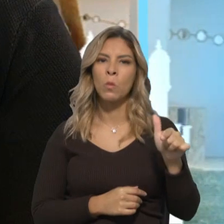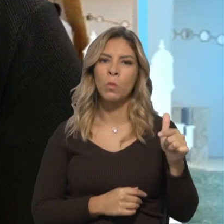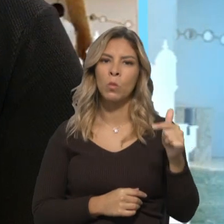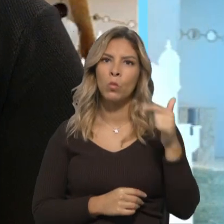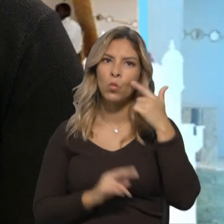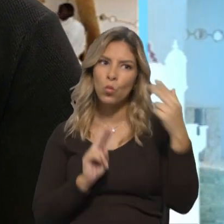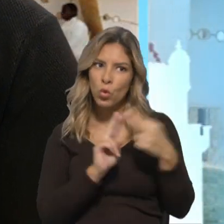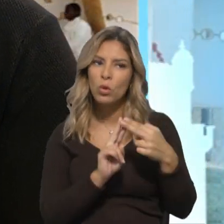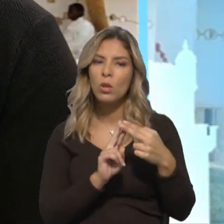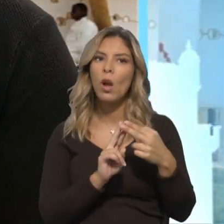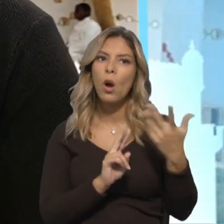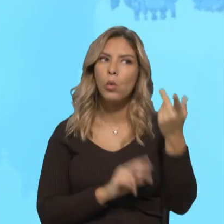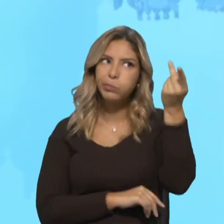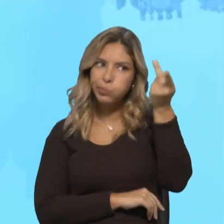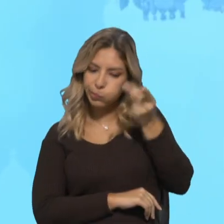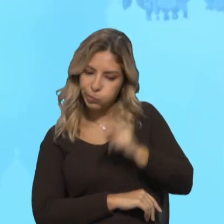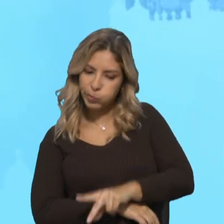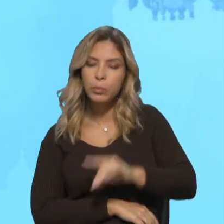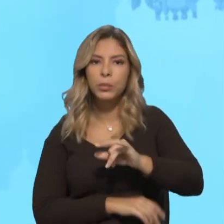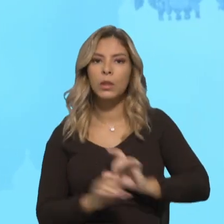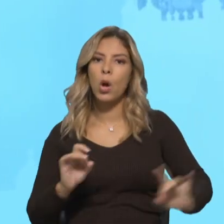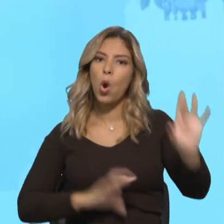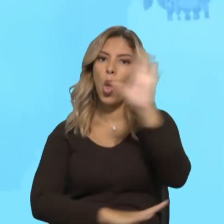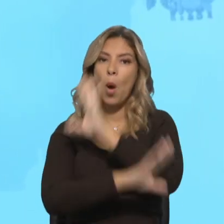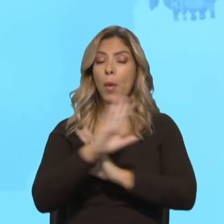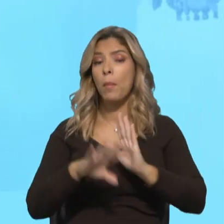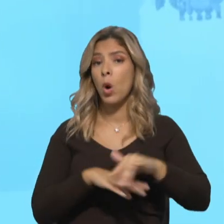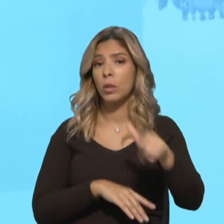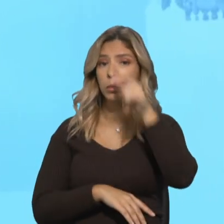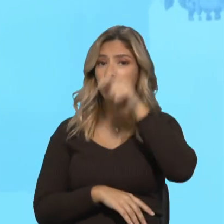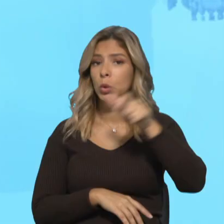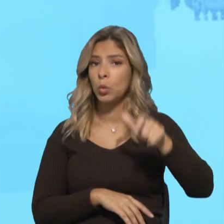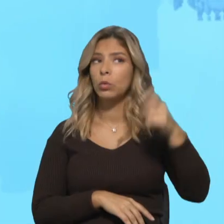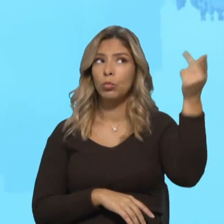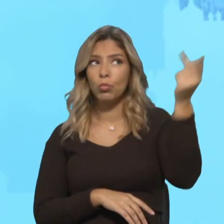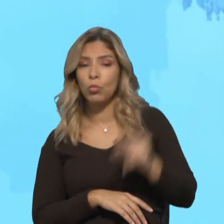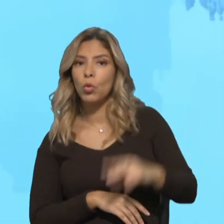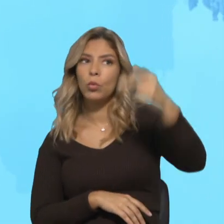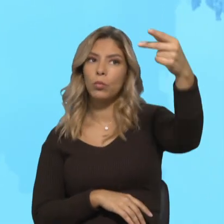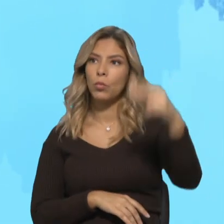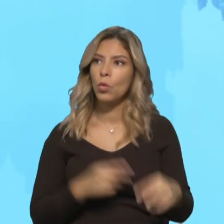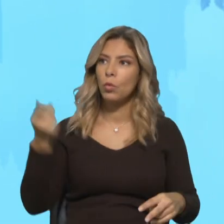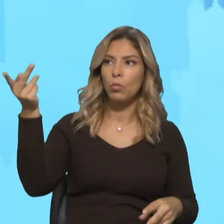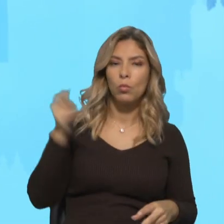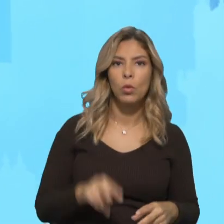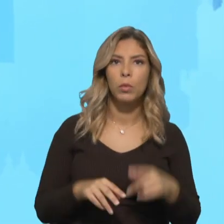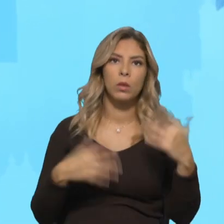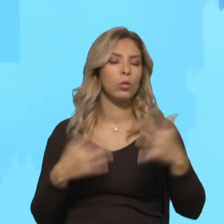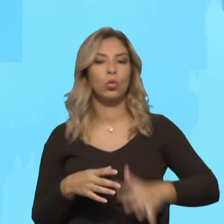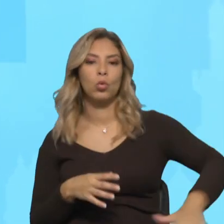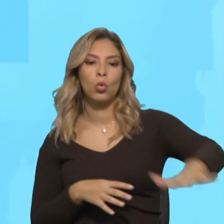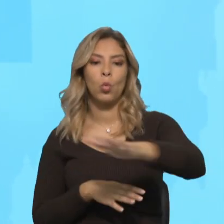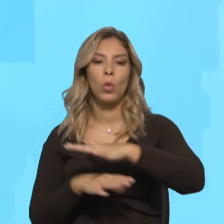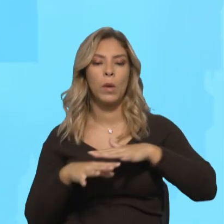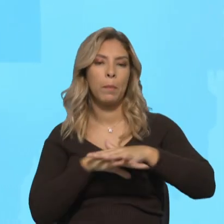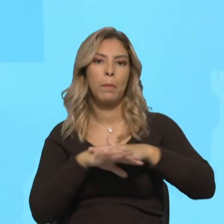na Europa, não é? Dado estes movimentos migratórios que transformam, como referia, estes bairros de periferia de